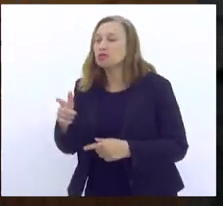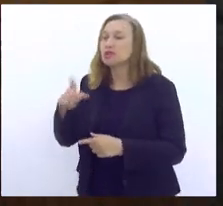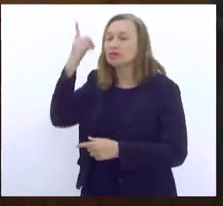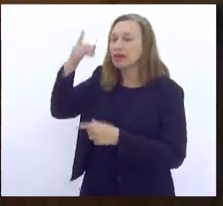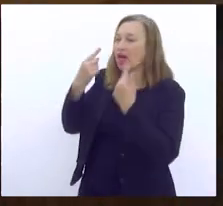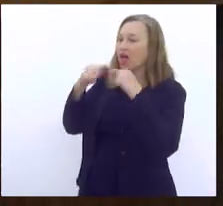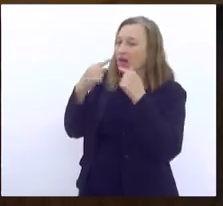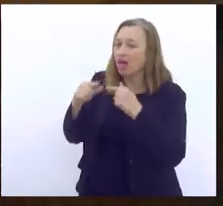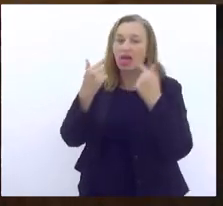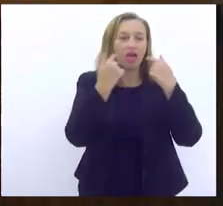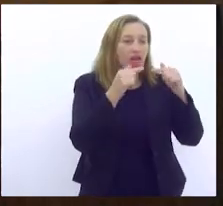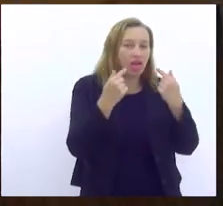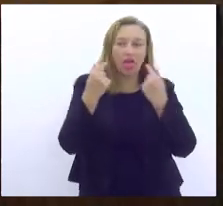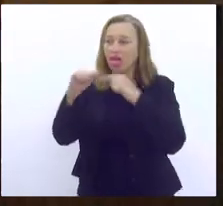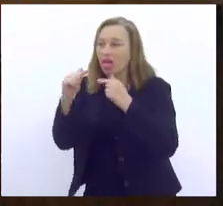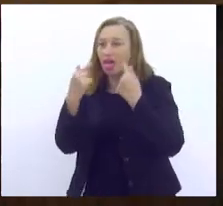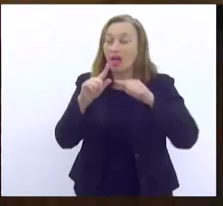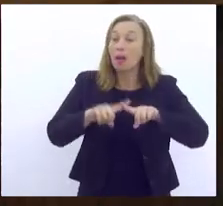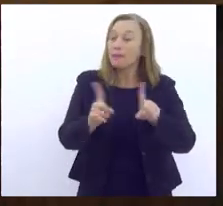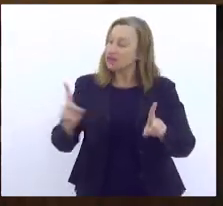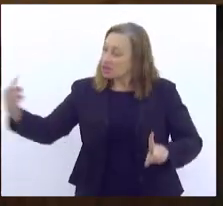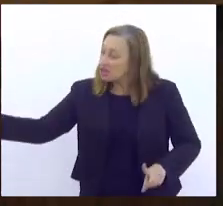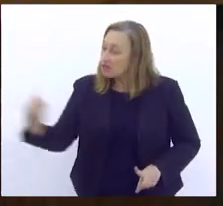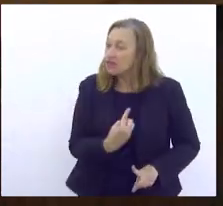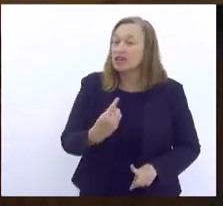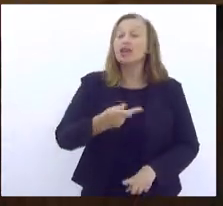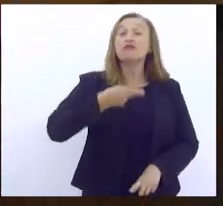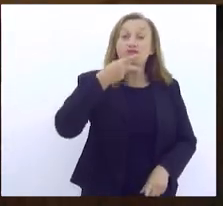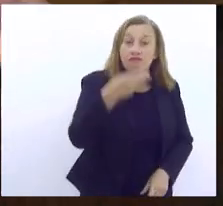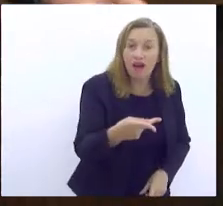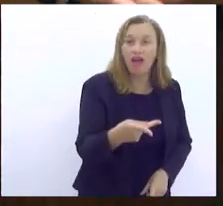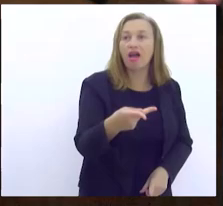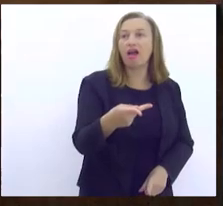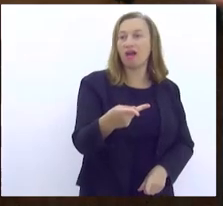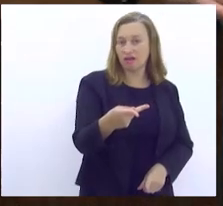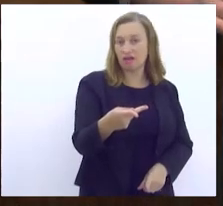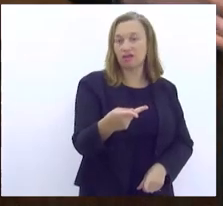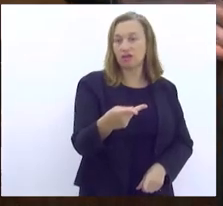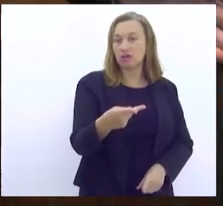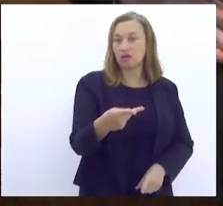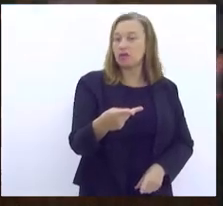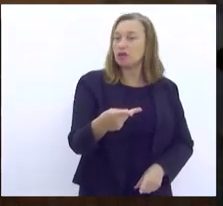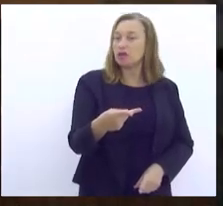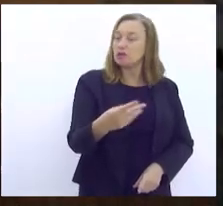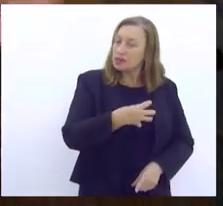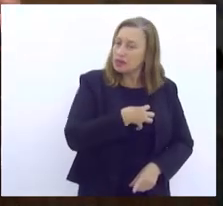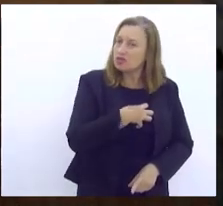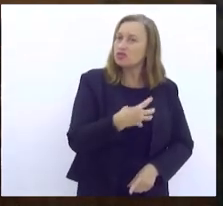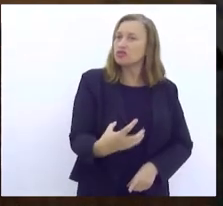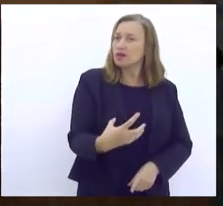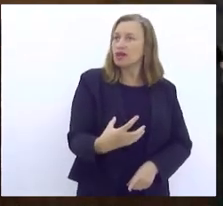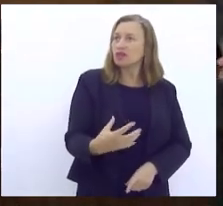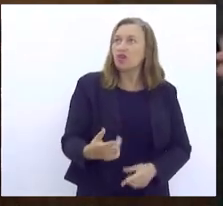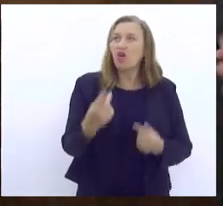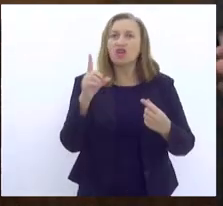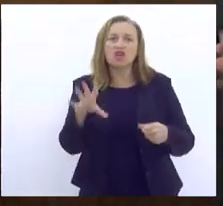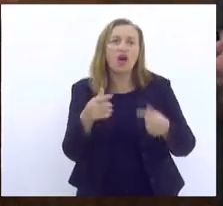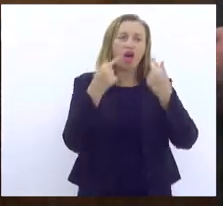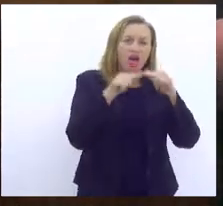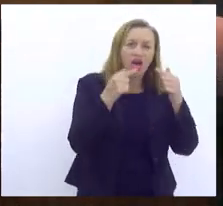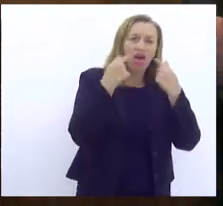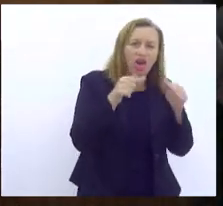outro, reclamando na reunião. Mas tem que vir aqui e botar na boca de ferro para fora o seu descontentamento, porra. Não adianta ficar reclamando,